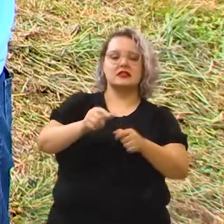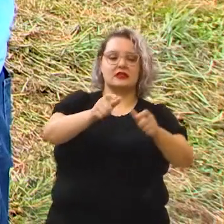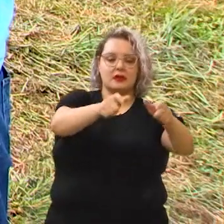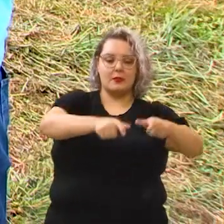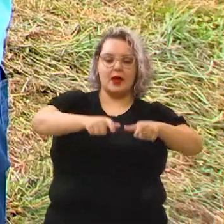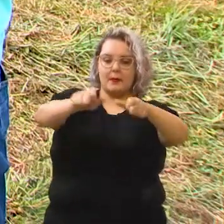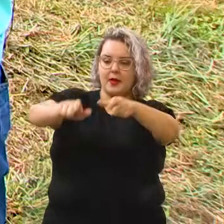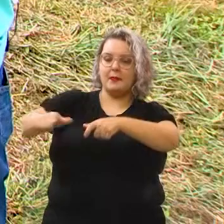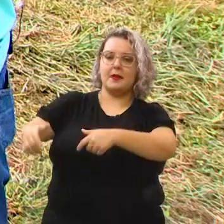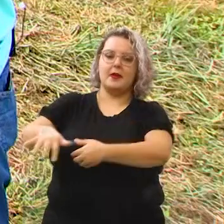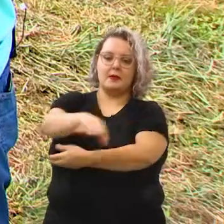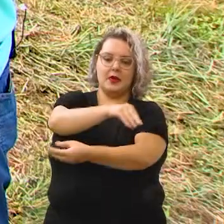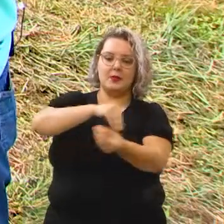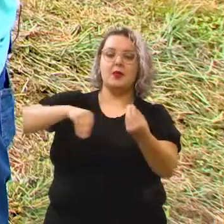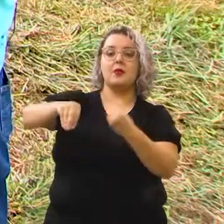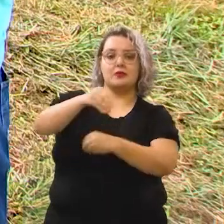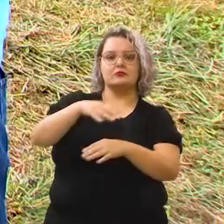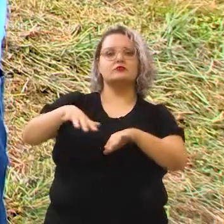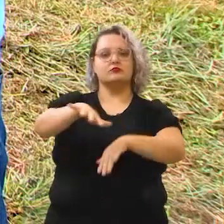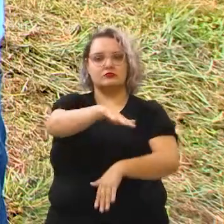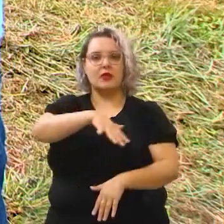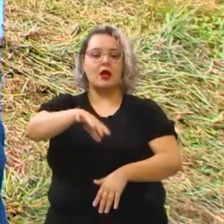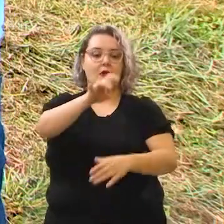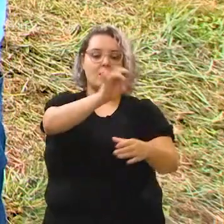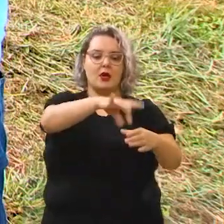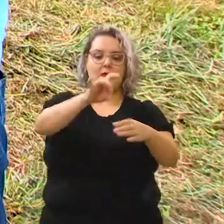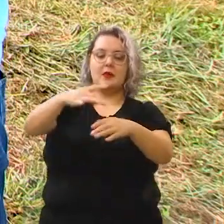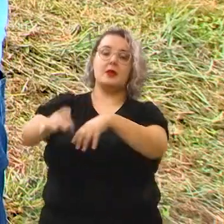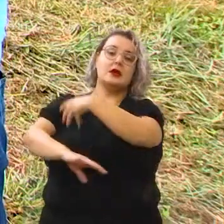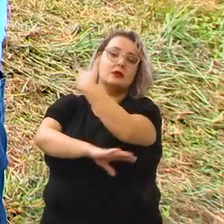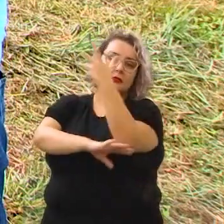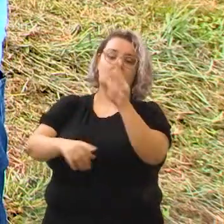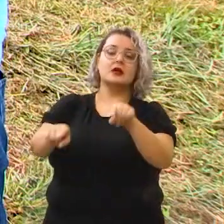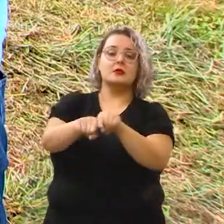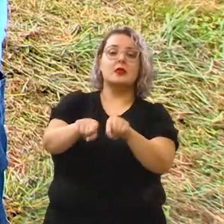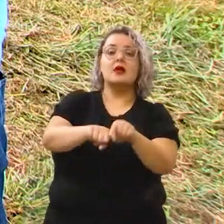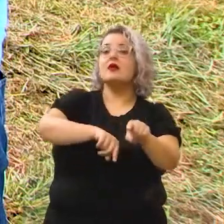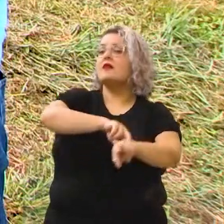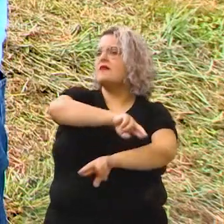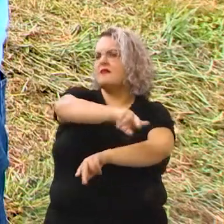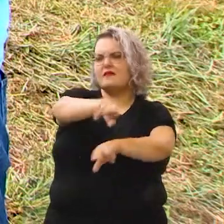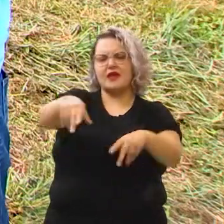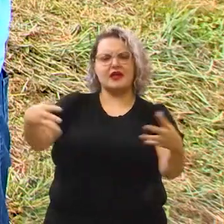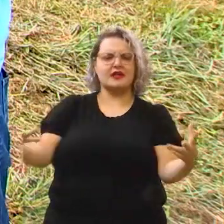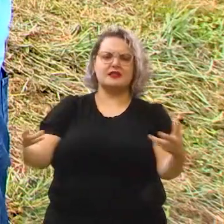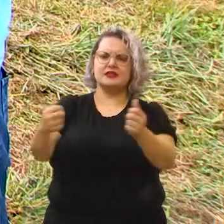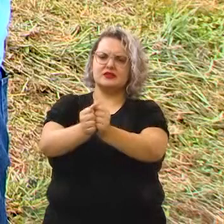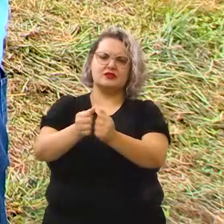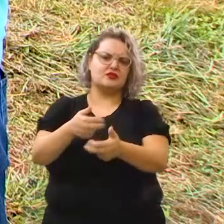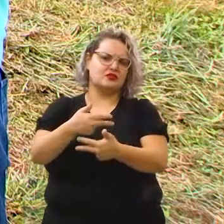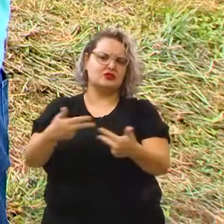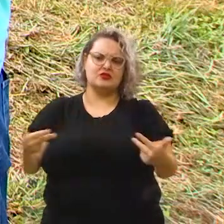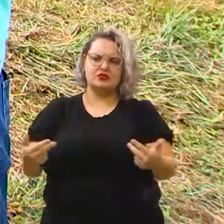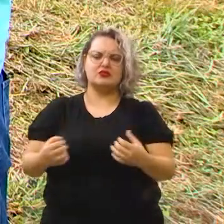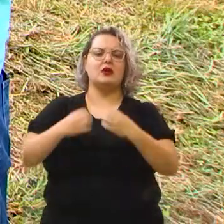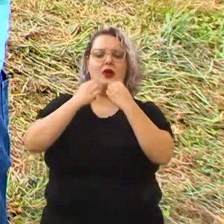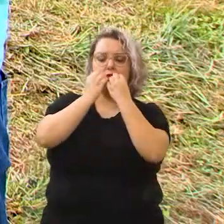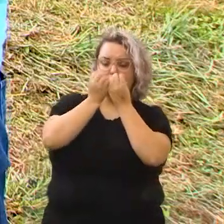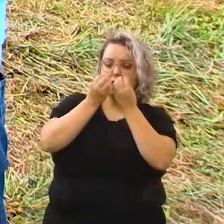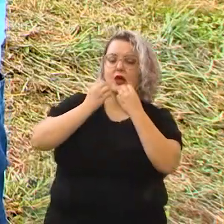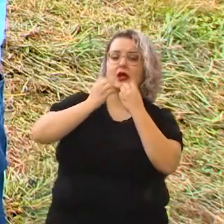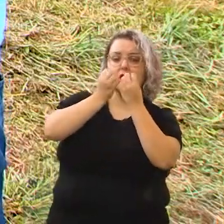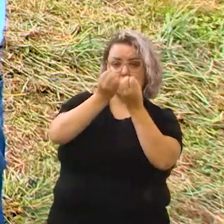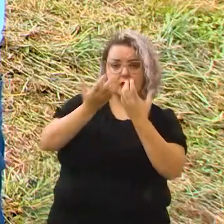parcelas, né, que seriam as áreas, e eles plantavam naquele lugar diversas coisas, plantavam milho, que a gente